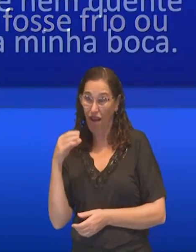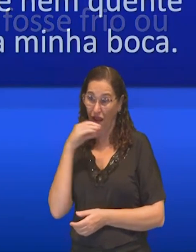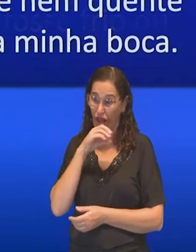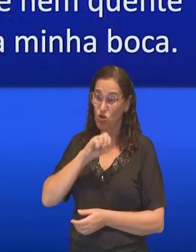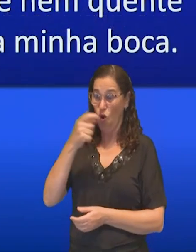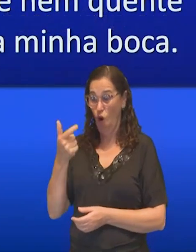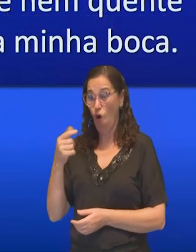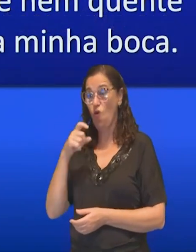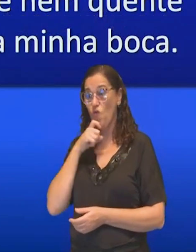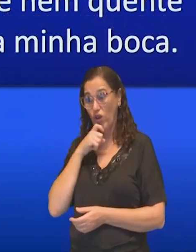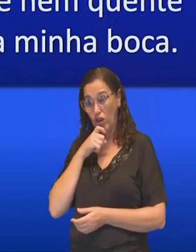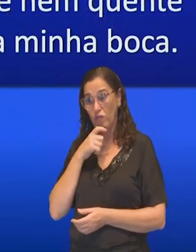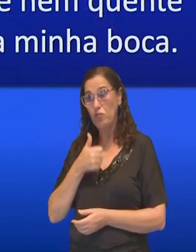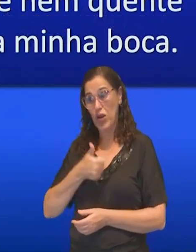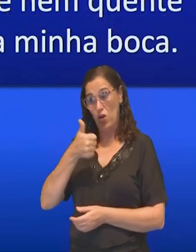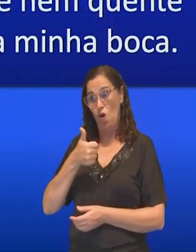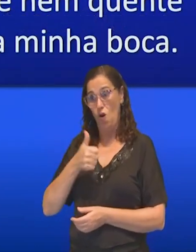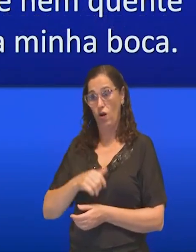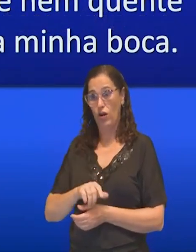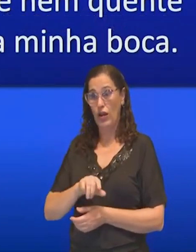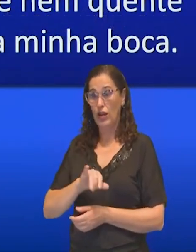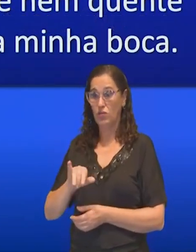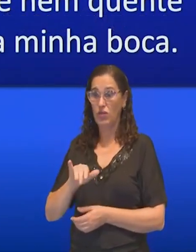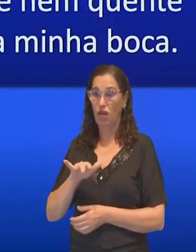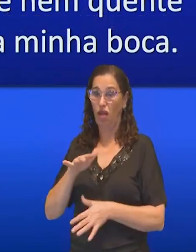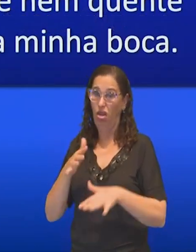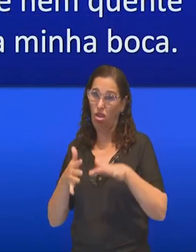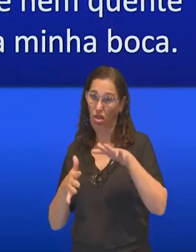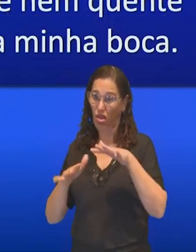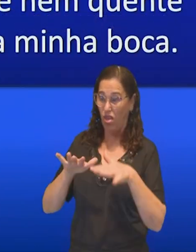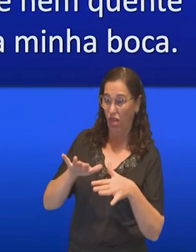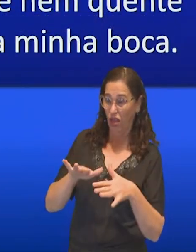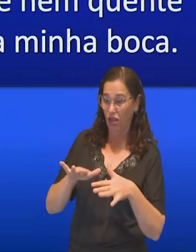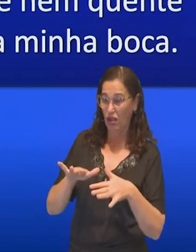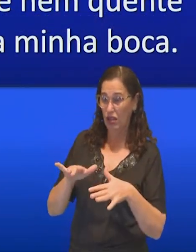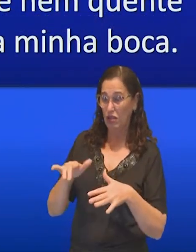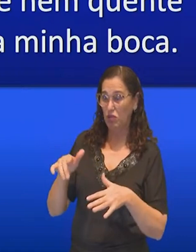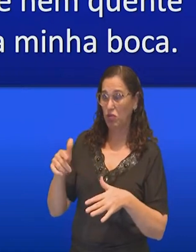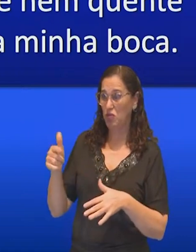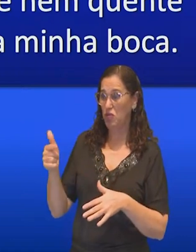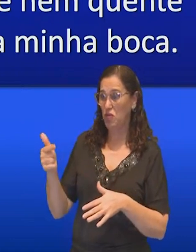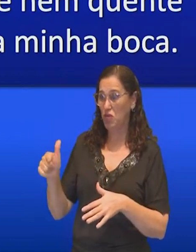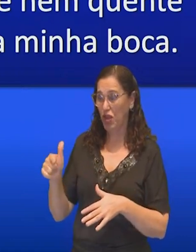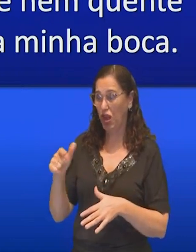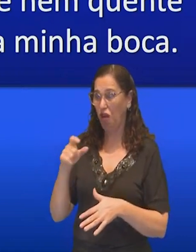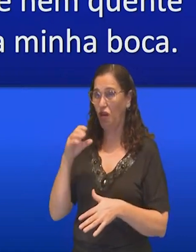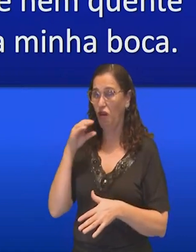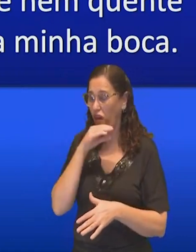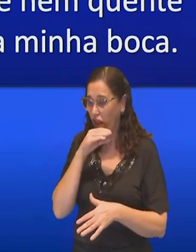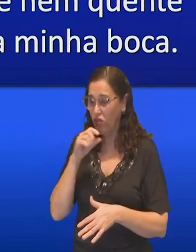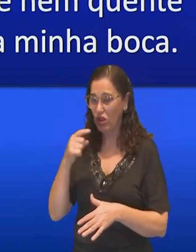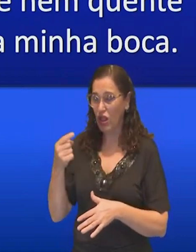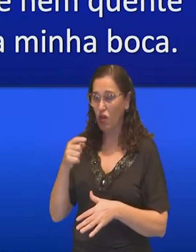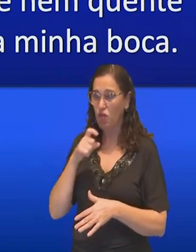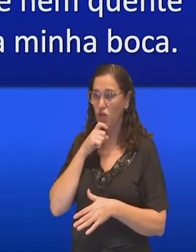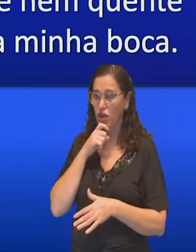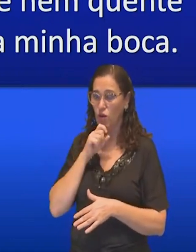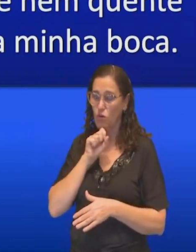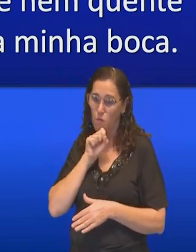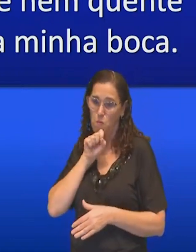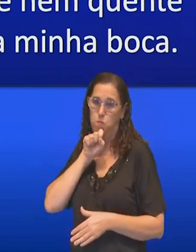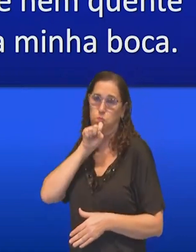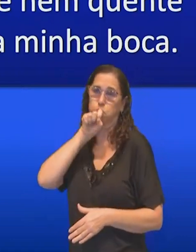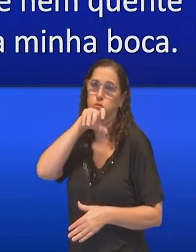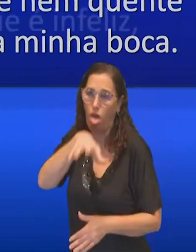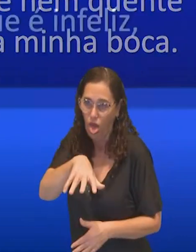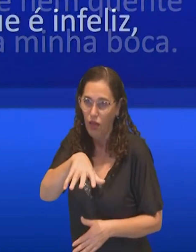quente. Assim, porque você é morno e não é nem quente nem frio, estou a ponto de vomitá-lo da